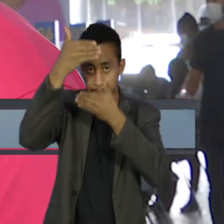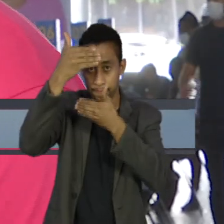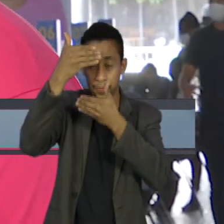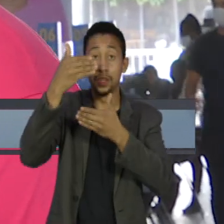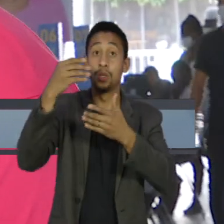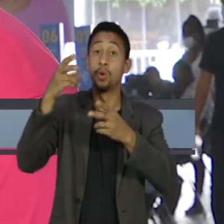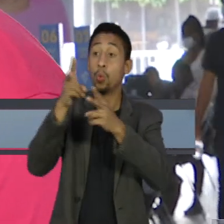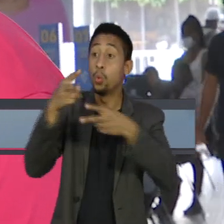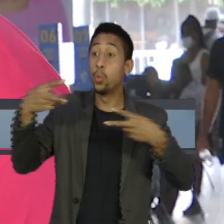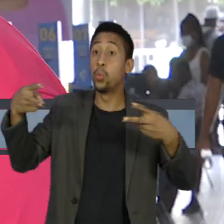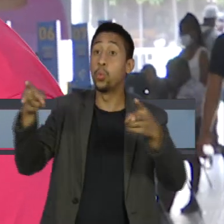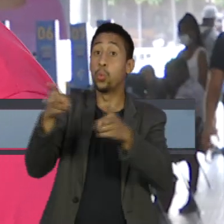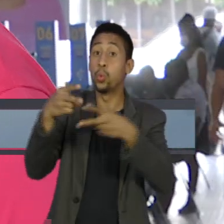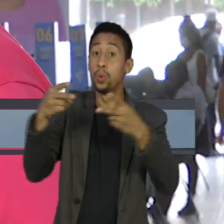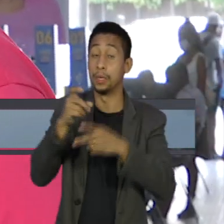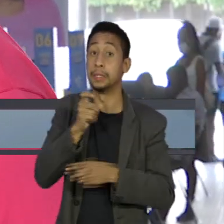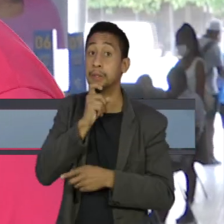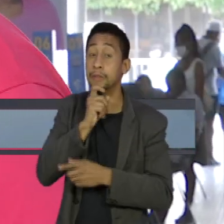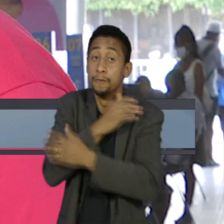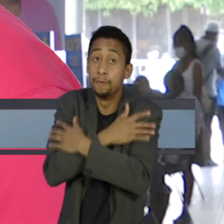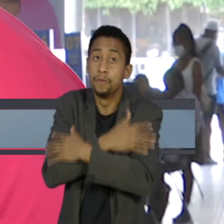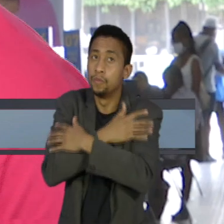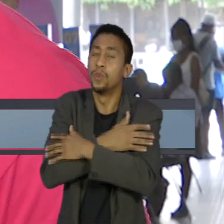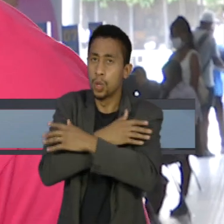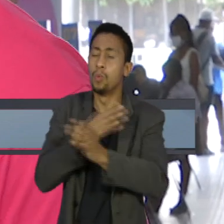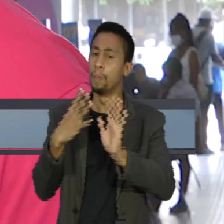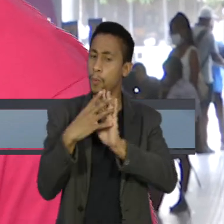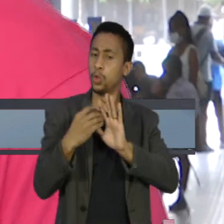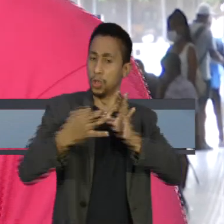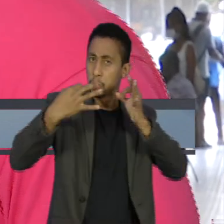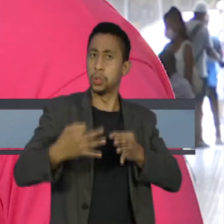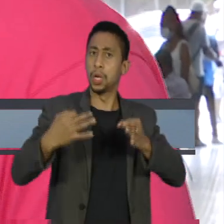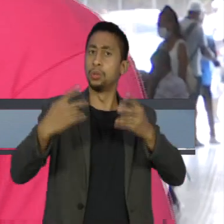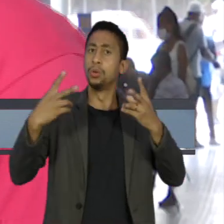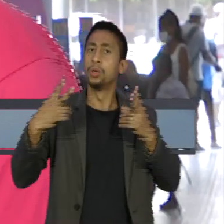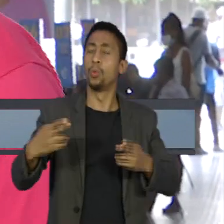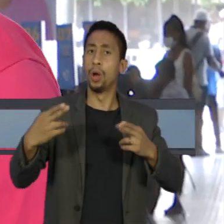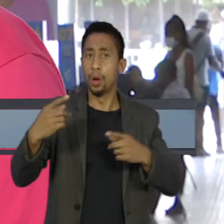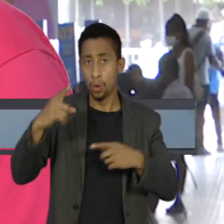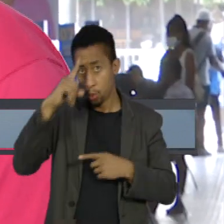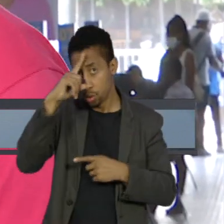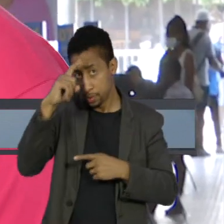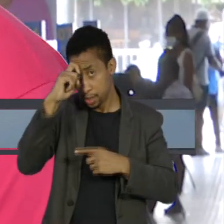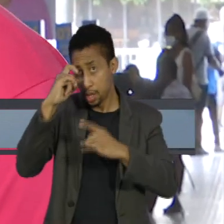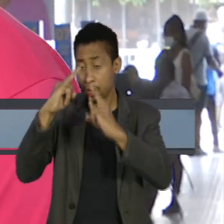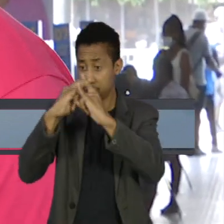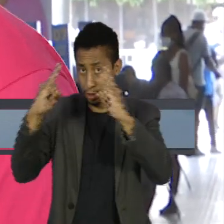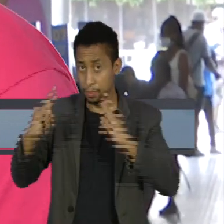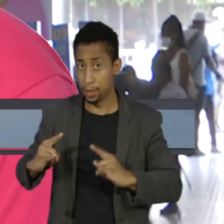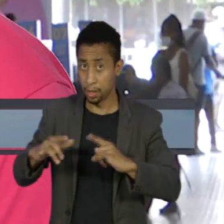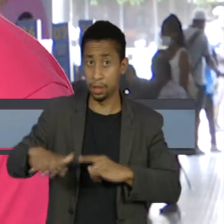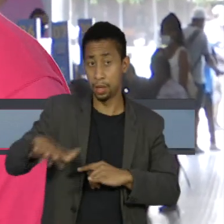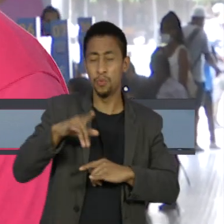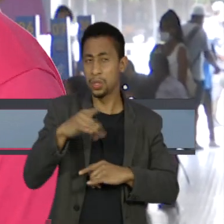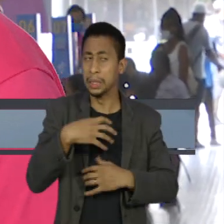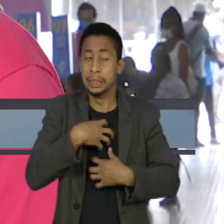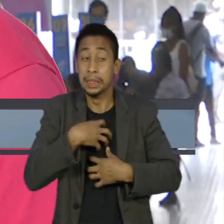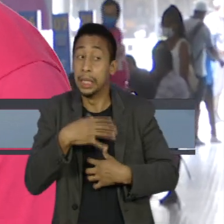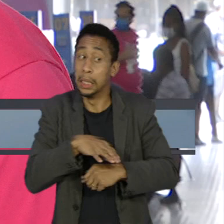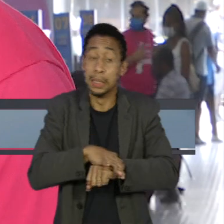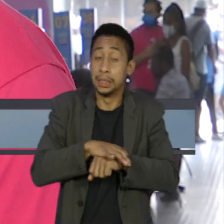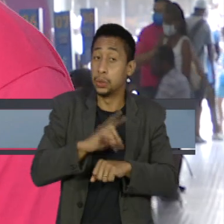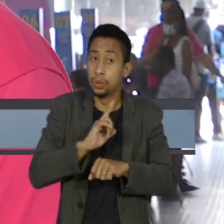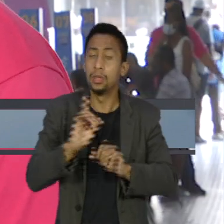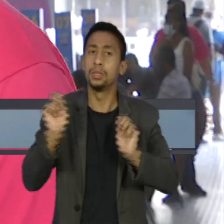ar-condicionado é o mesmo modelo dos hospitais de campanha. Então, é seguro vir aqui. Mas se o consumidor não se sente seguro, negocie de casa